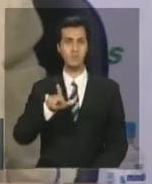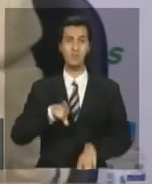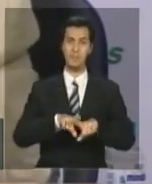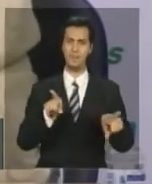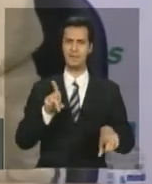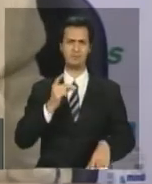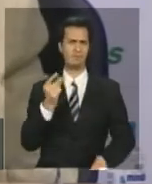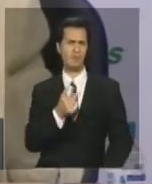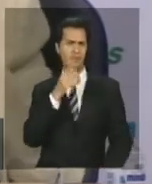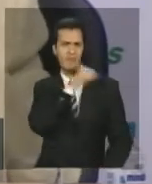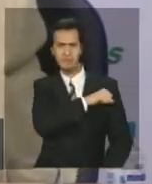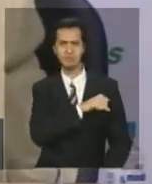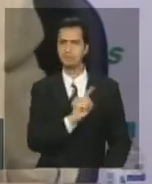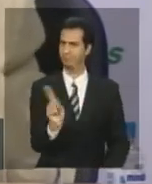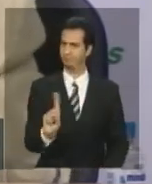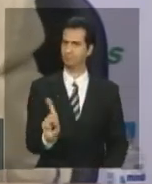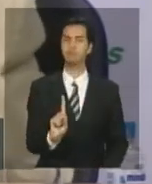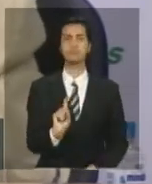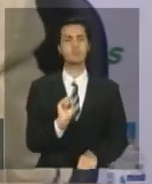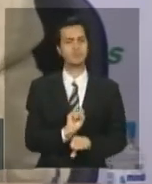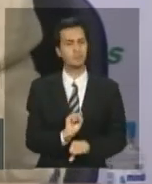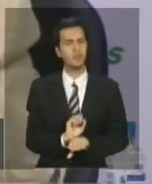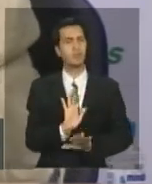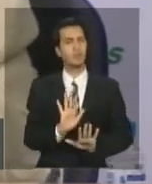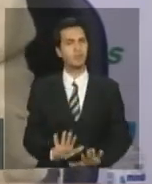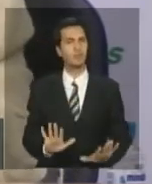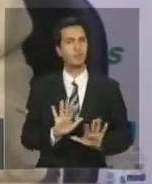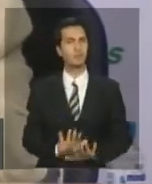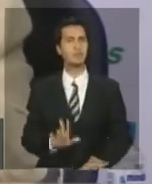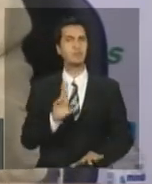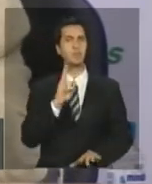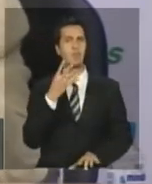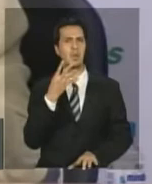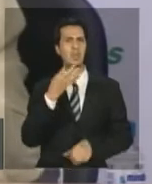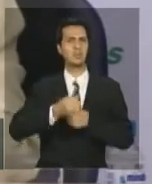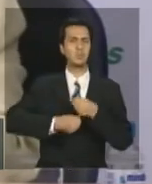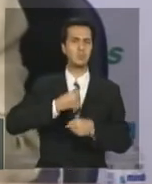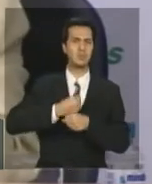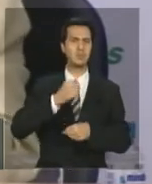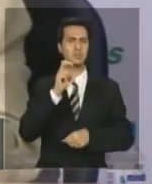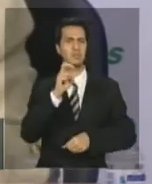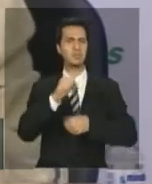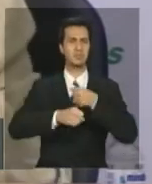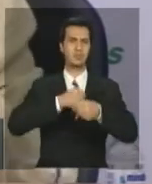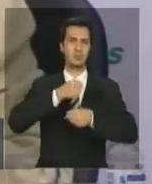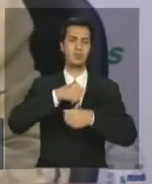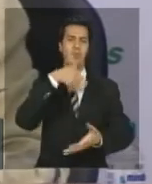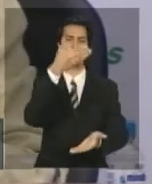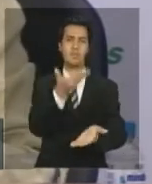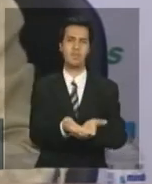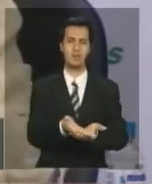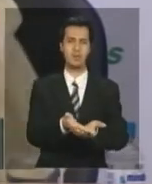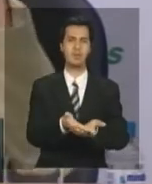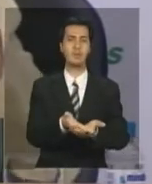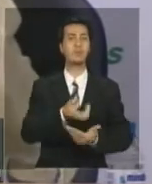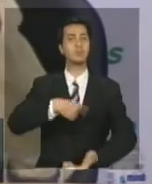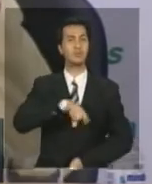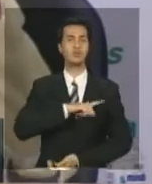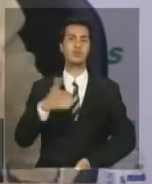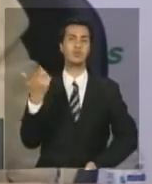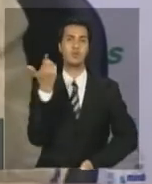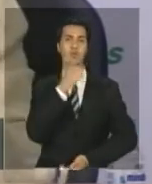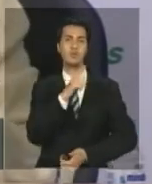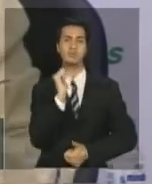etanol e você leva um tempo. Então, são 2, 3, 4, 5 anos para que a gente seja, para que nós alcancemos a